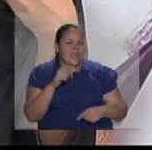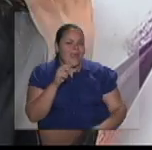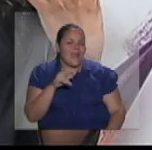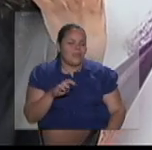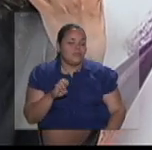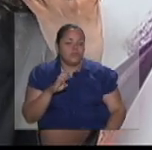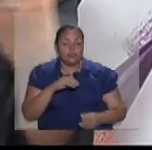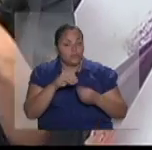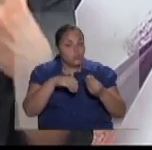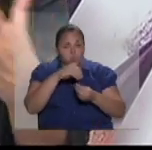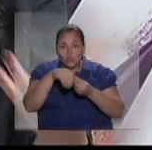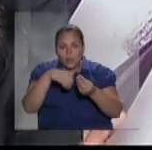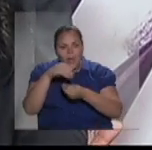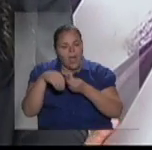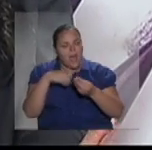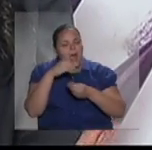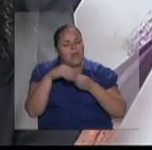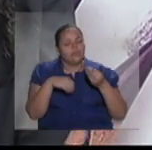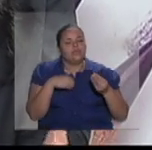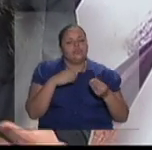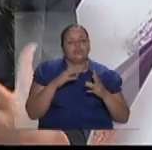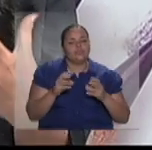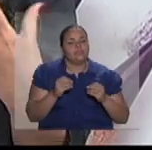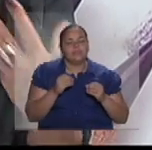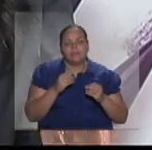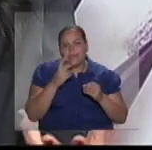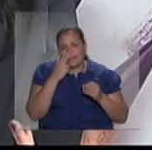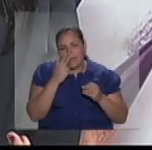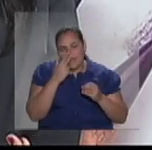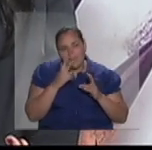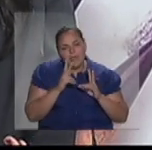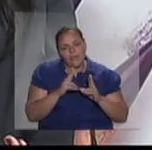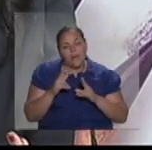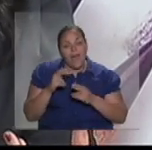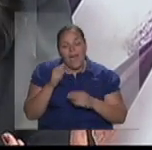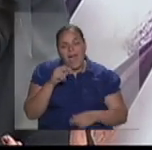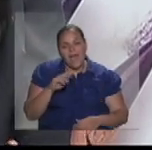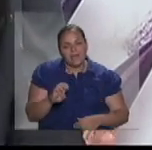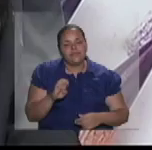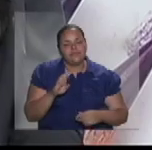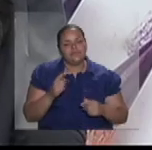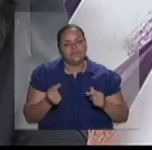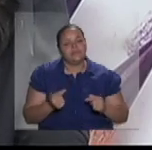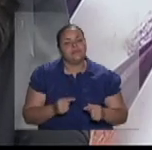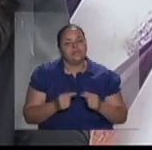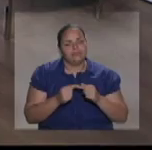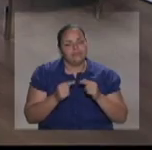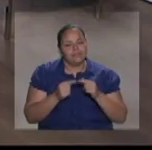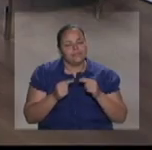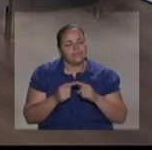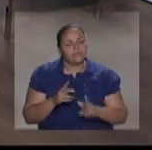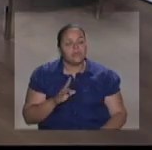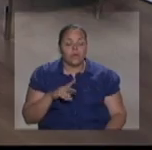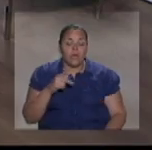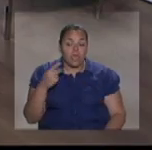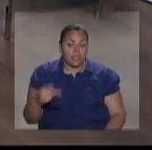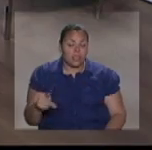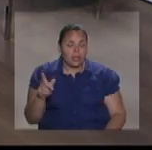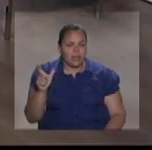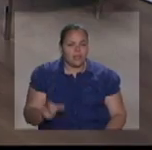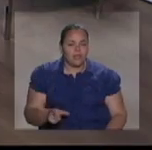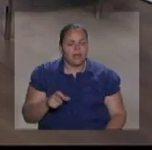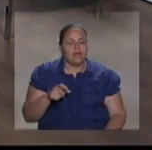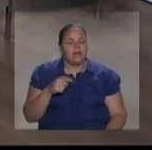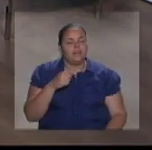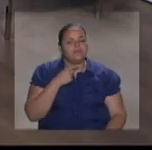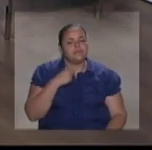realmente tá tudo misturado, né? Tudo muito próximo. A arte tem isso. No caso da Mariana, eu acho que foi um